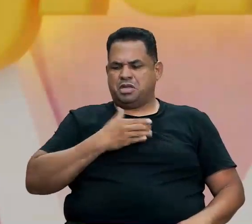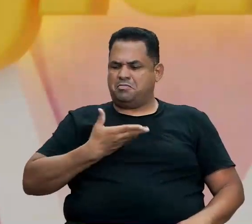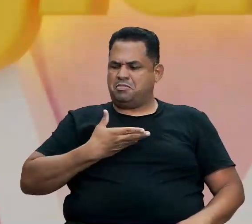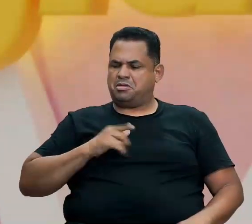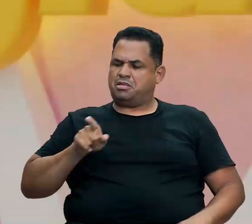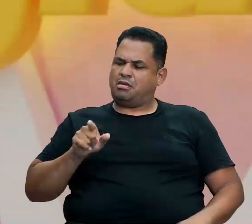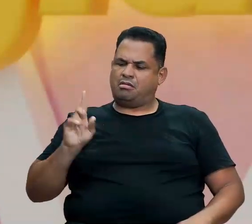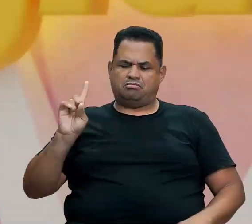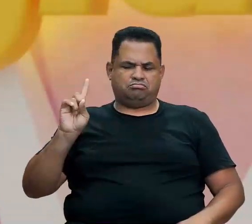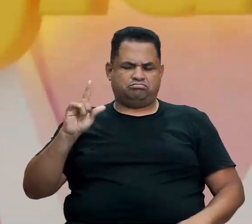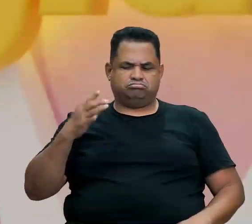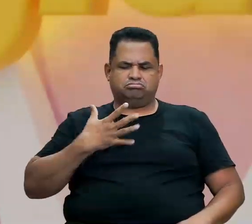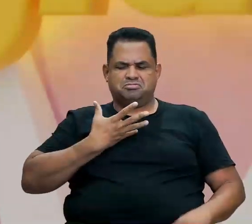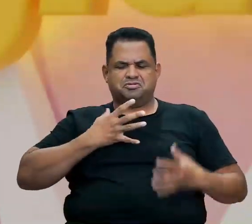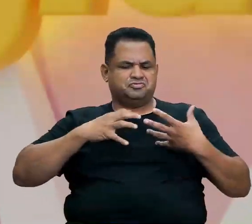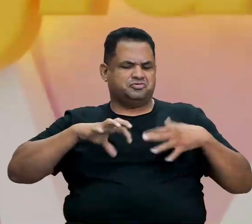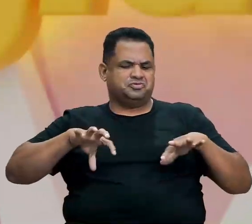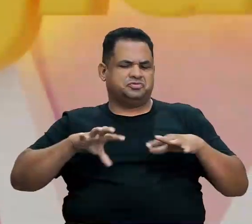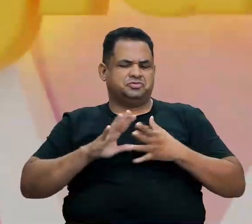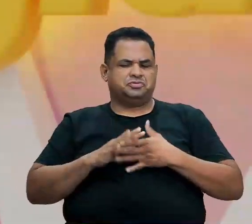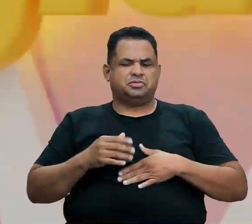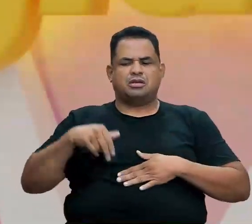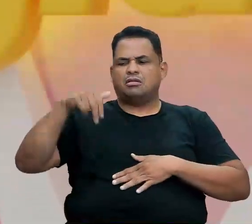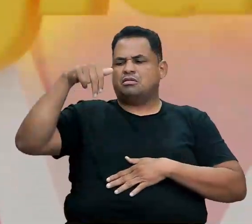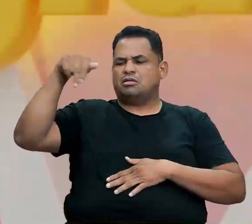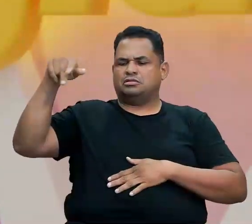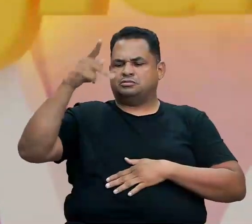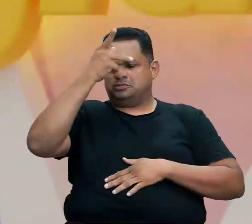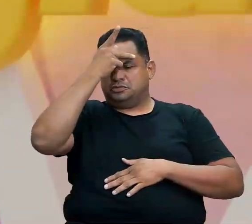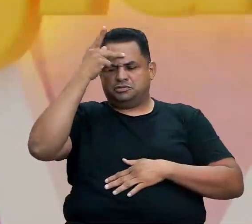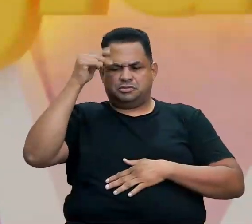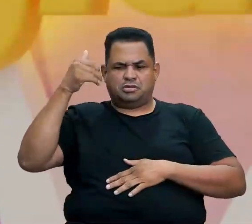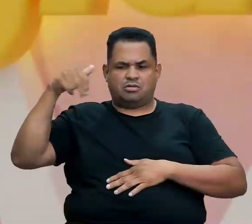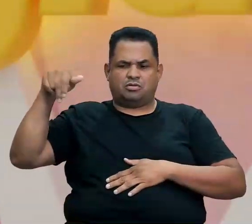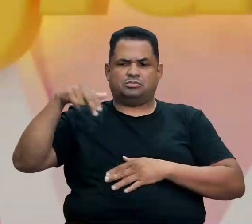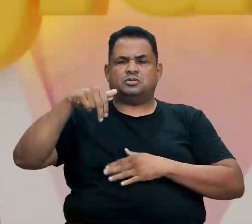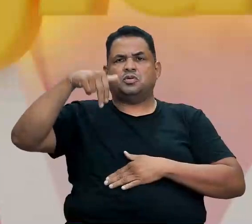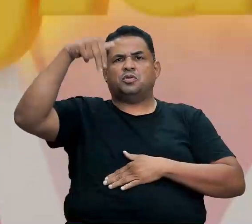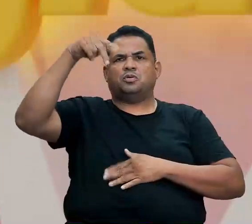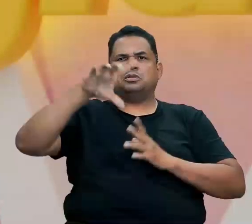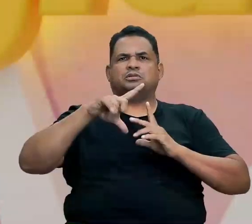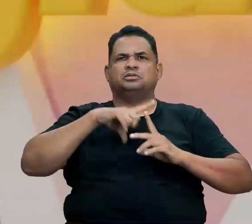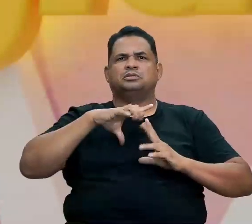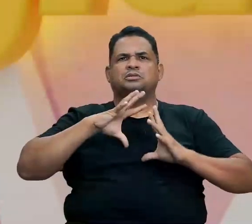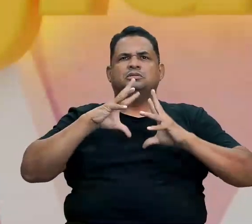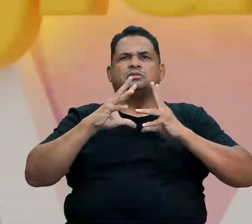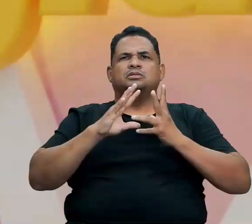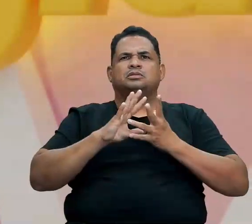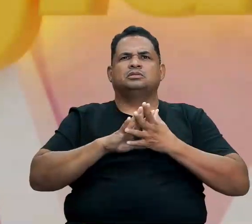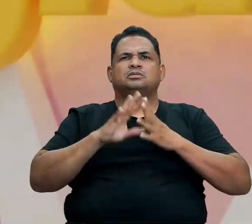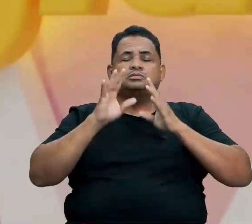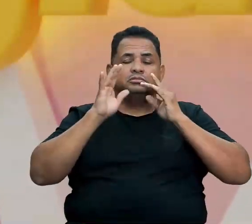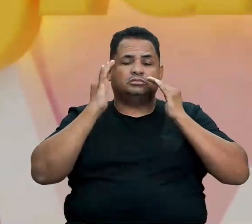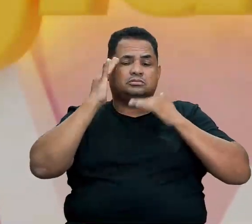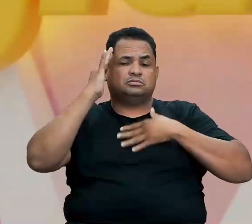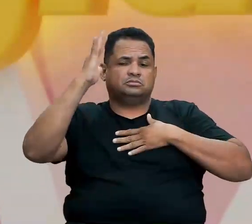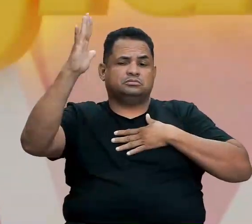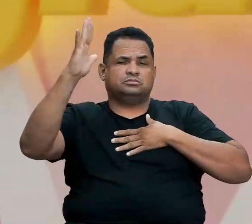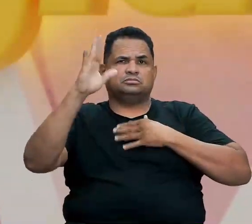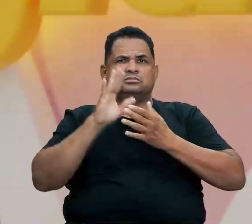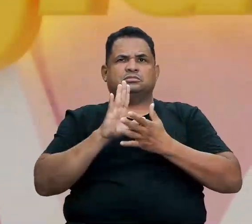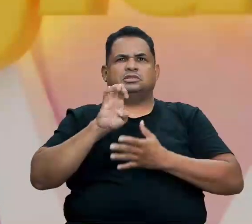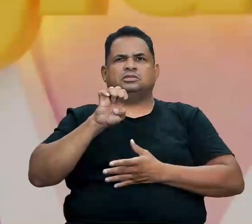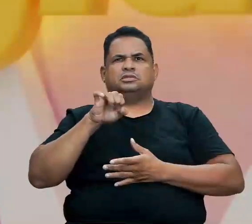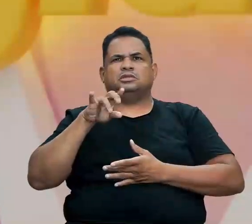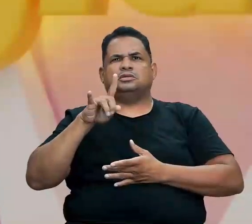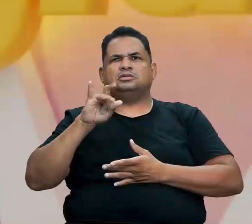do nordestino, daqui do norte. Tem todo um imaginário estereotipado